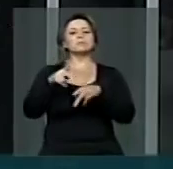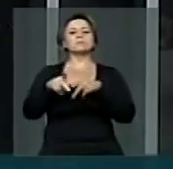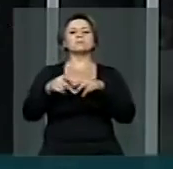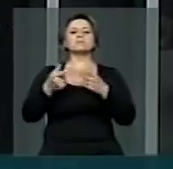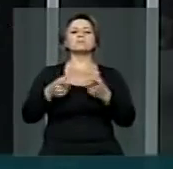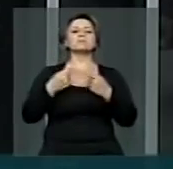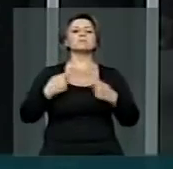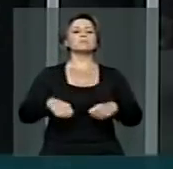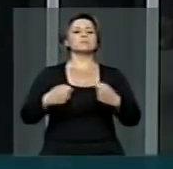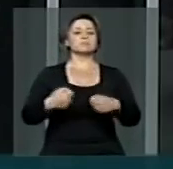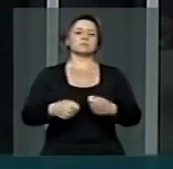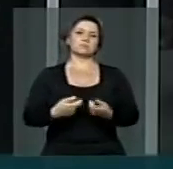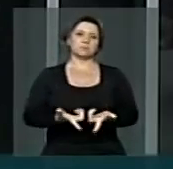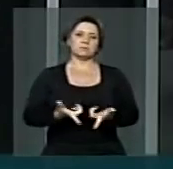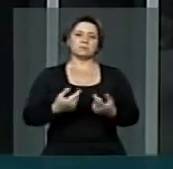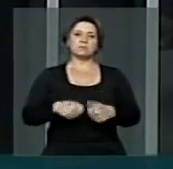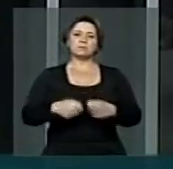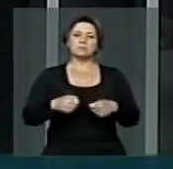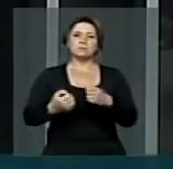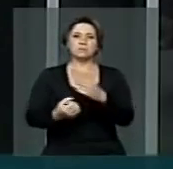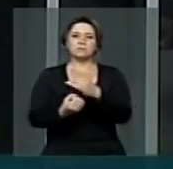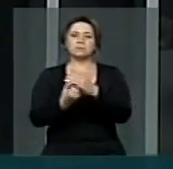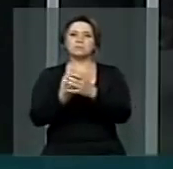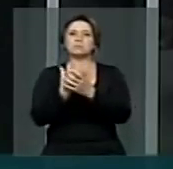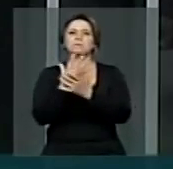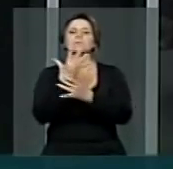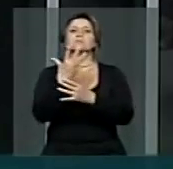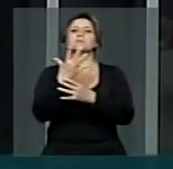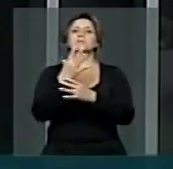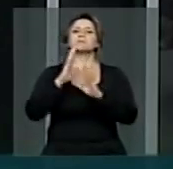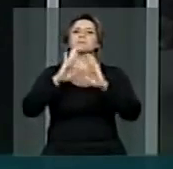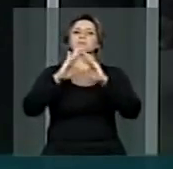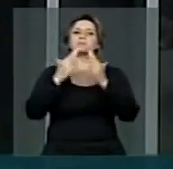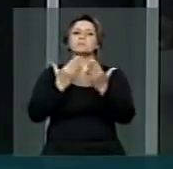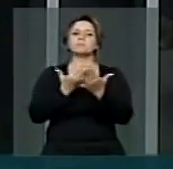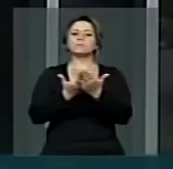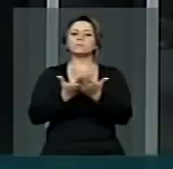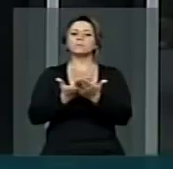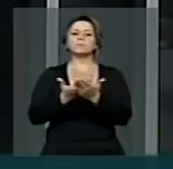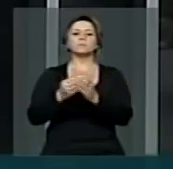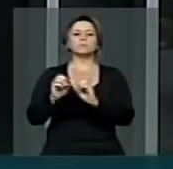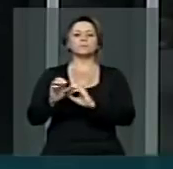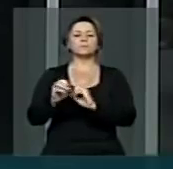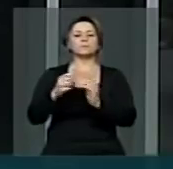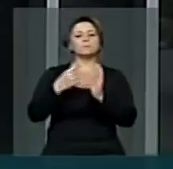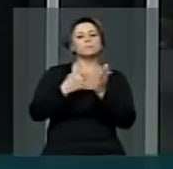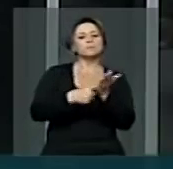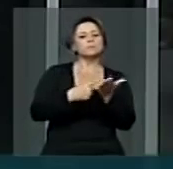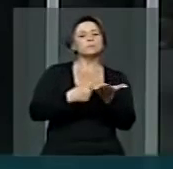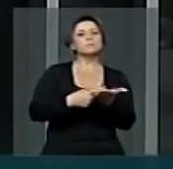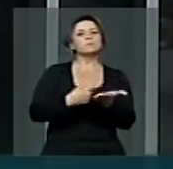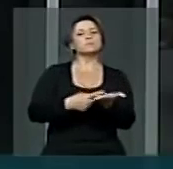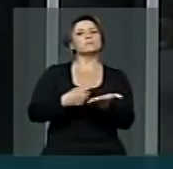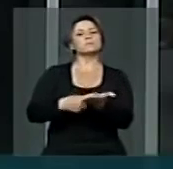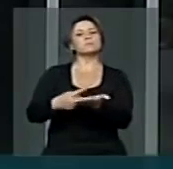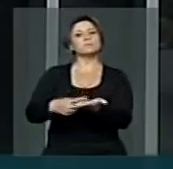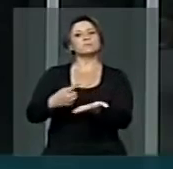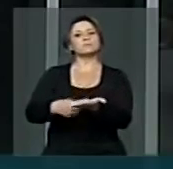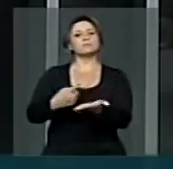a necessidade de criarmos uma agência de regulação